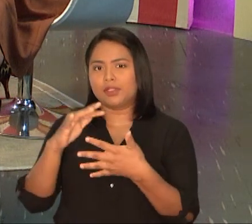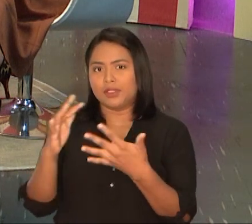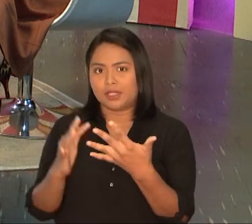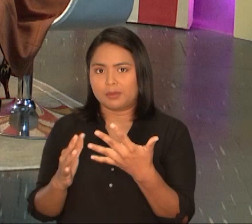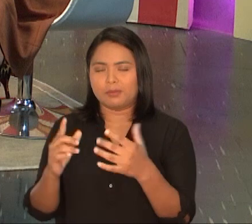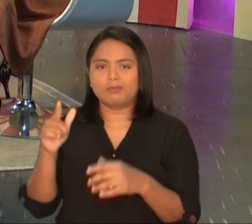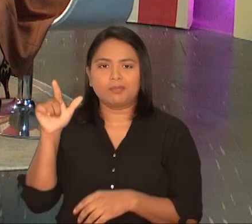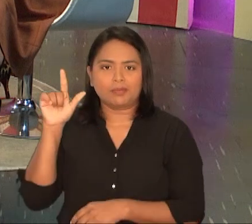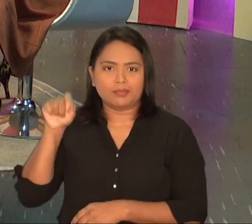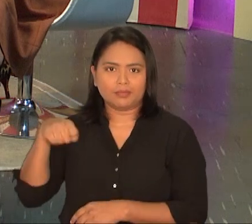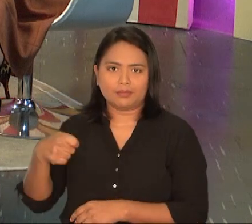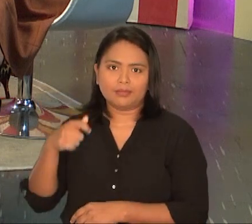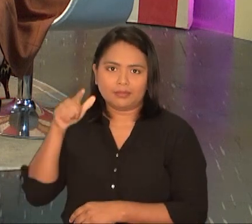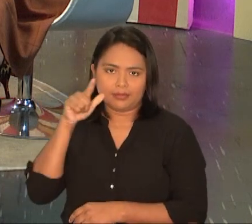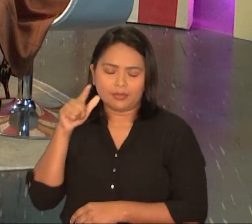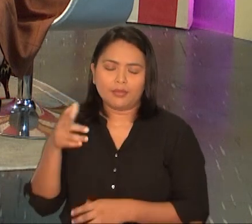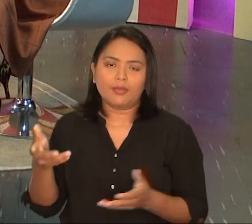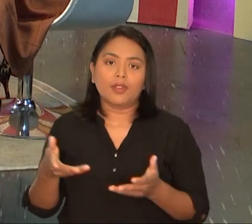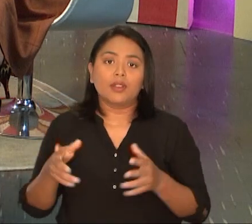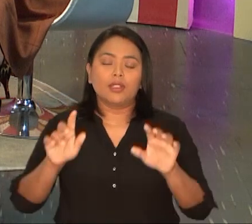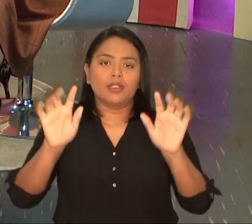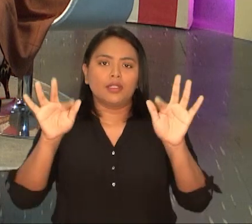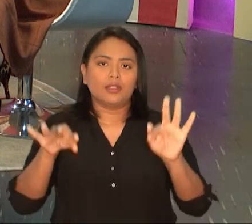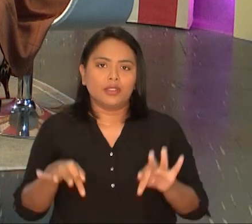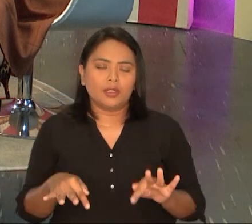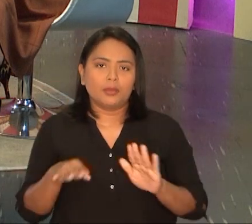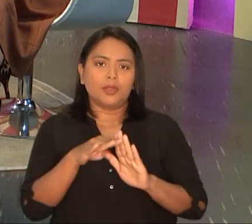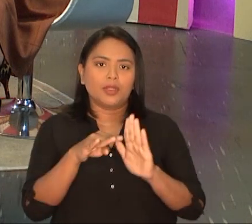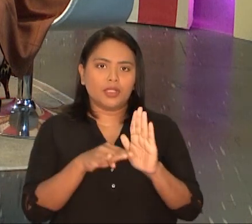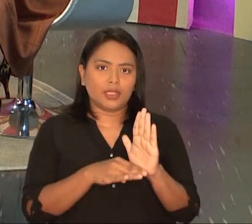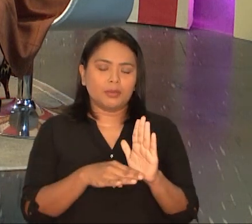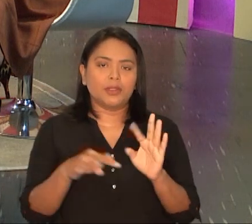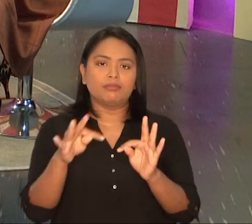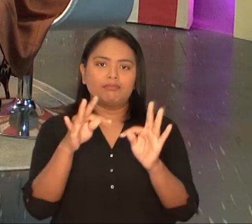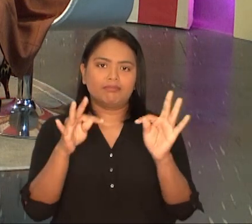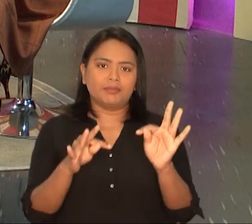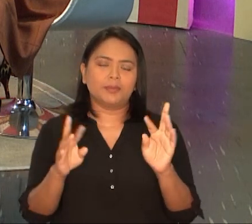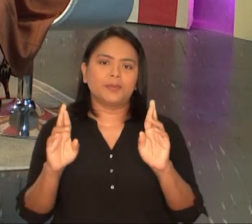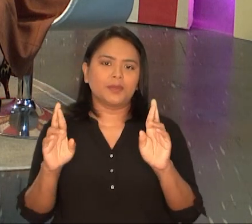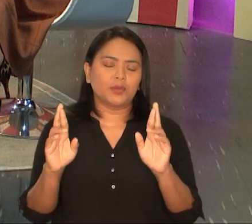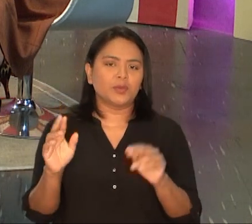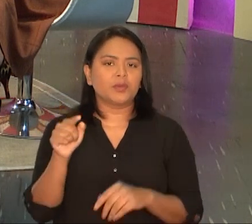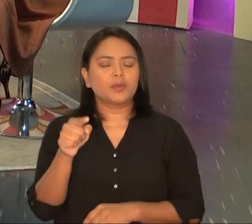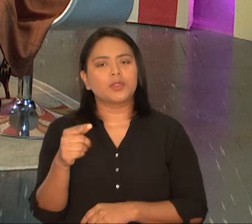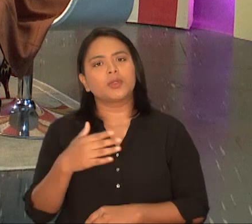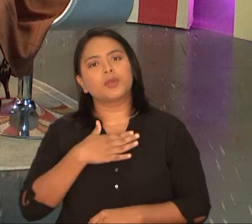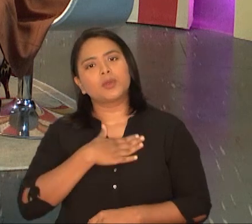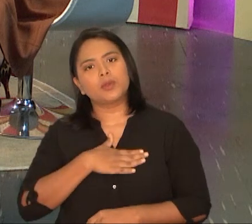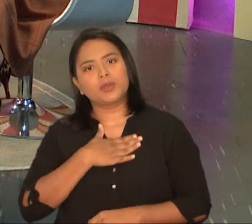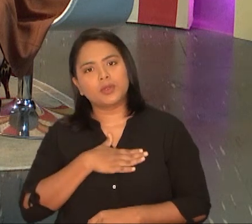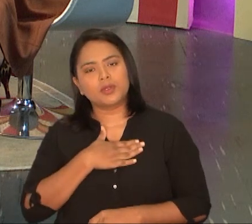chegando ao final de mais um programa Tetas e Tretas. Esperamos que você tenha gostado e esperamos você